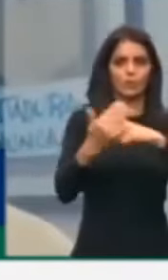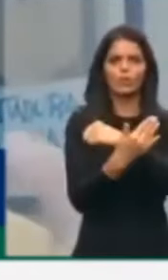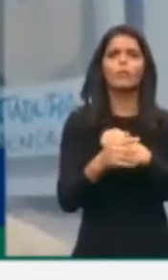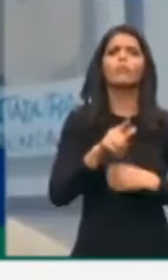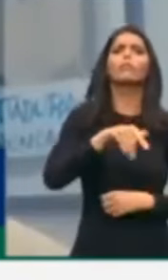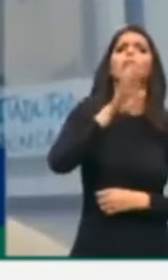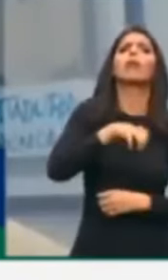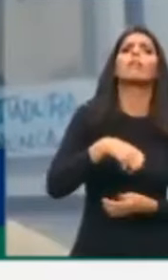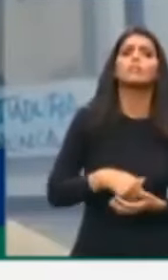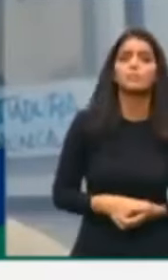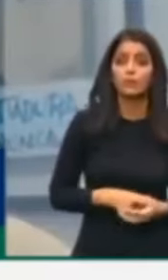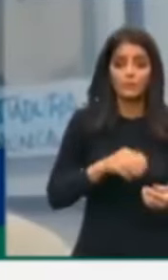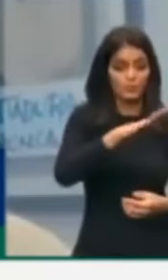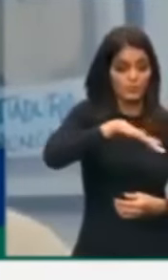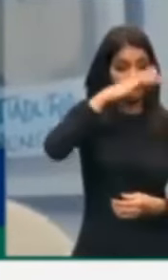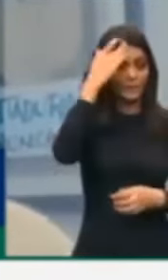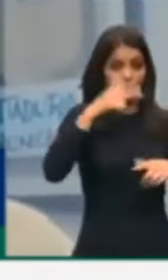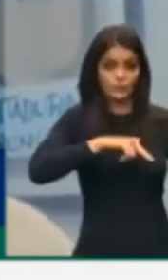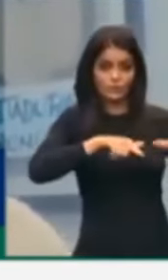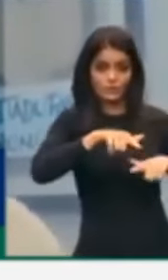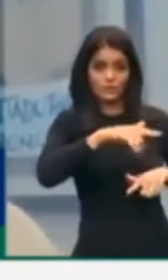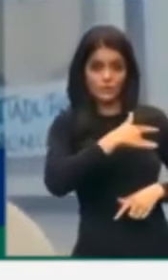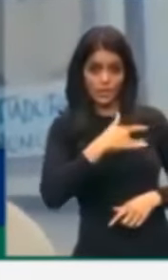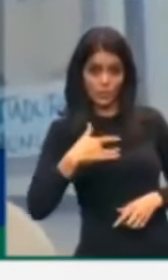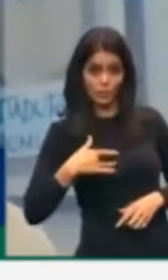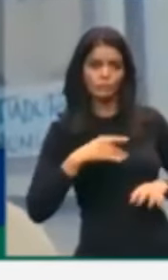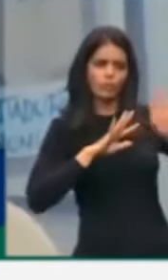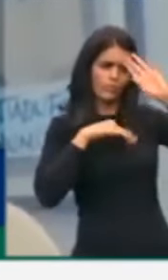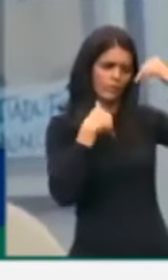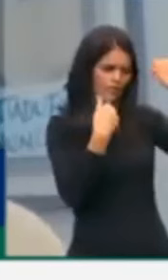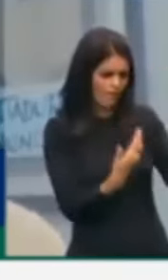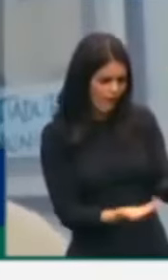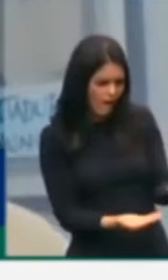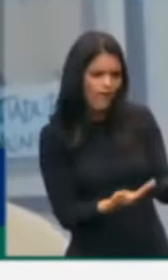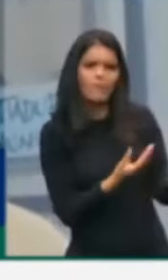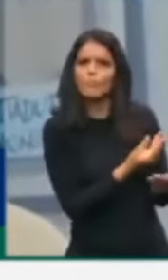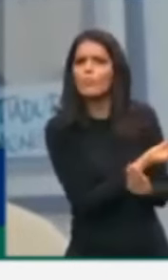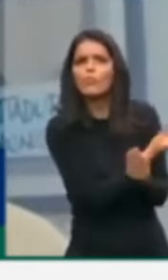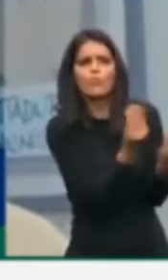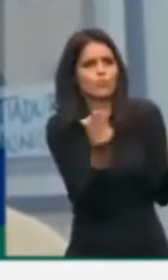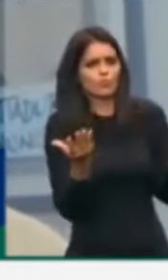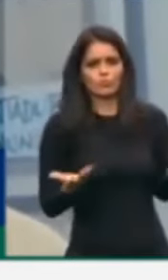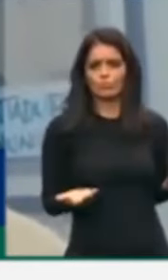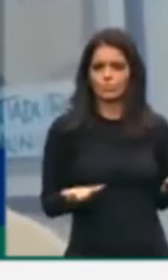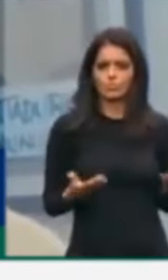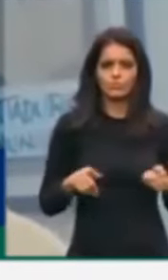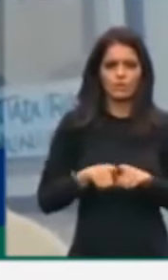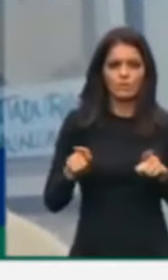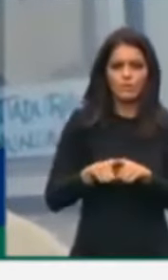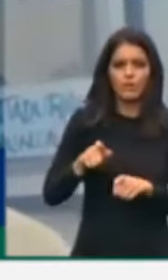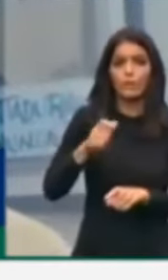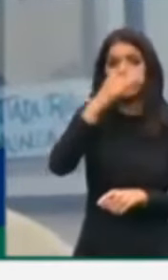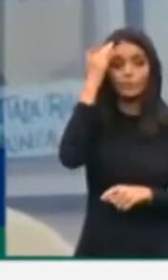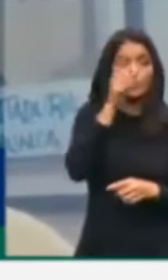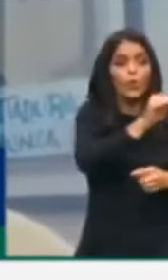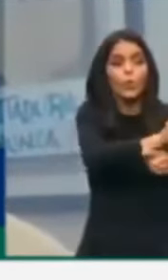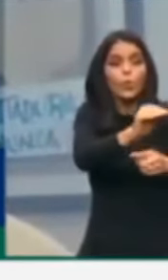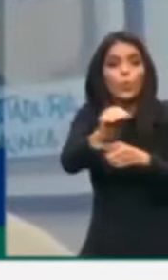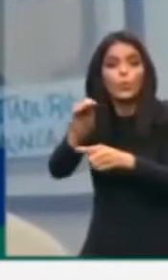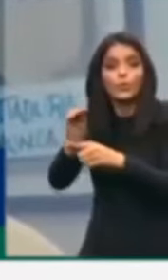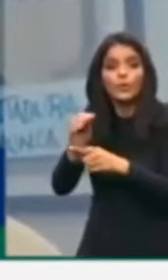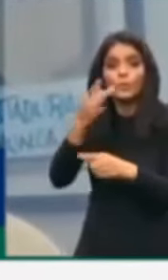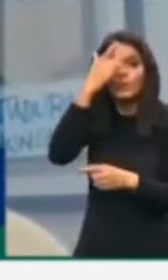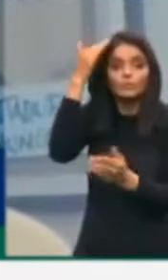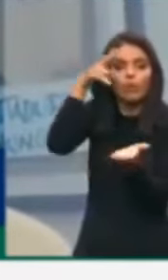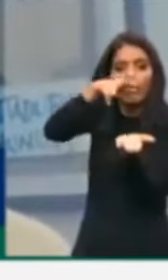são? Trabalhadores da saúde, tantas vezes homenageados. Trabalhadores que estão cuidando de pessoas nos hospitais